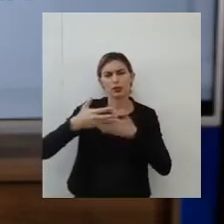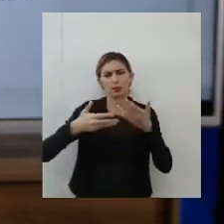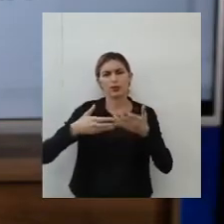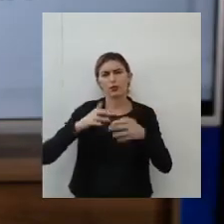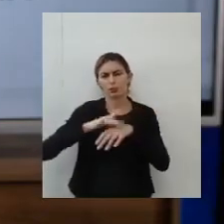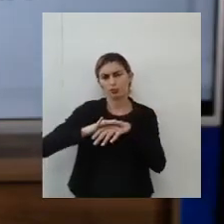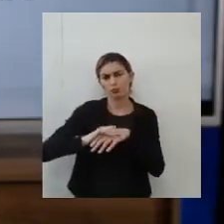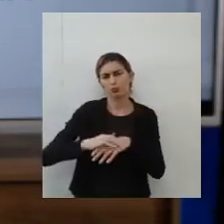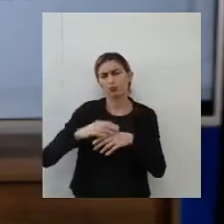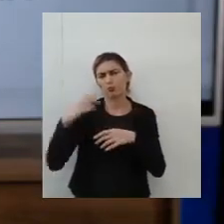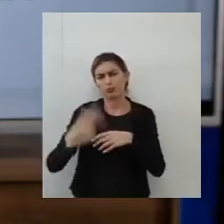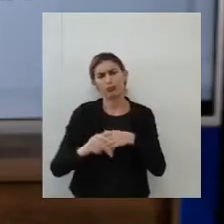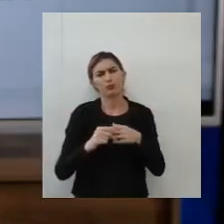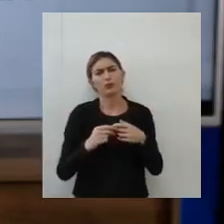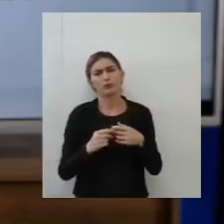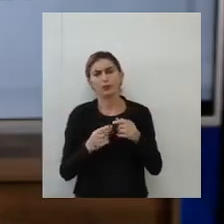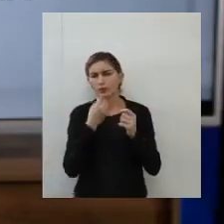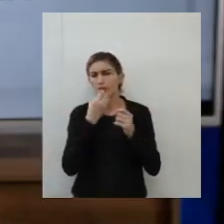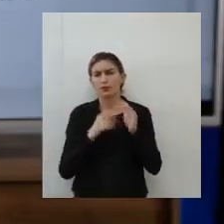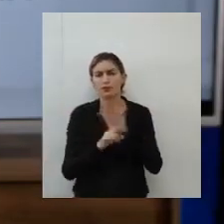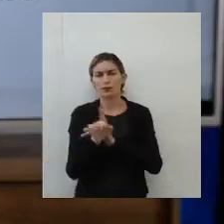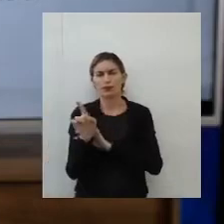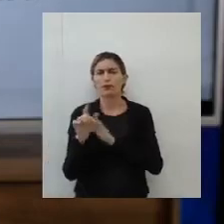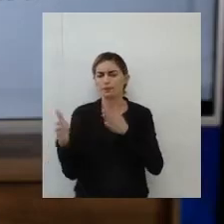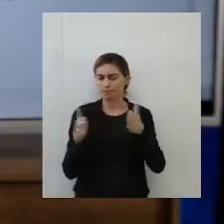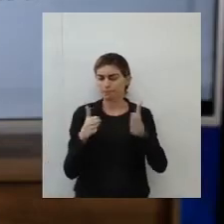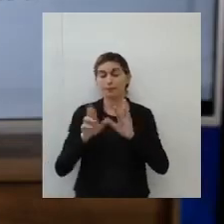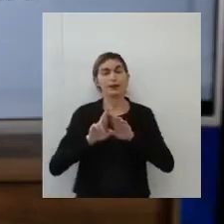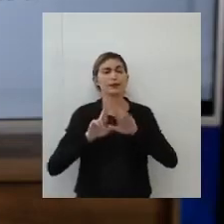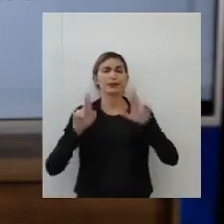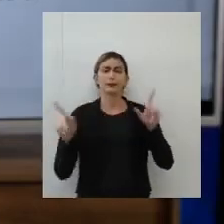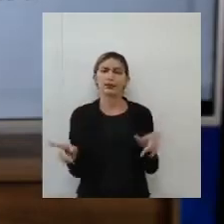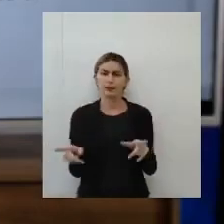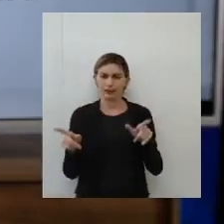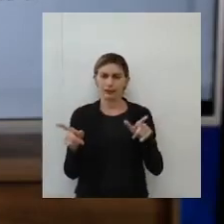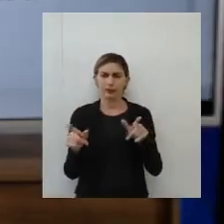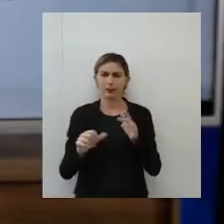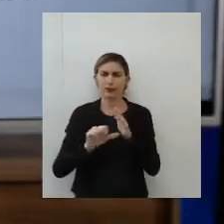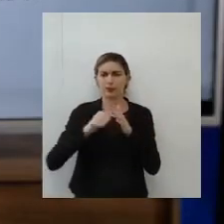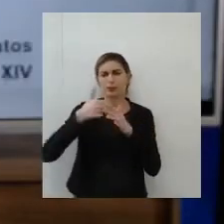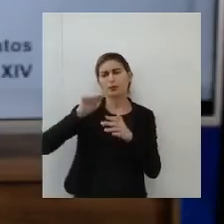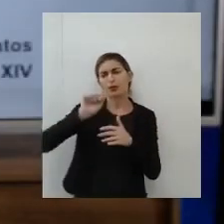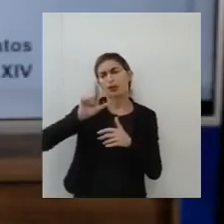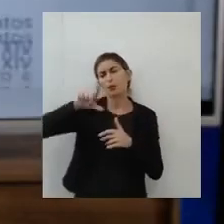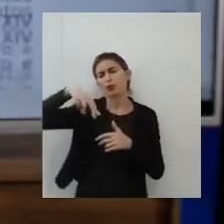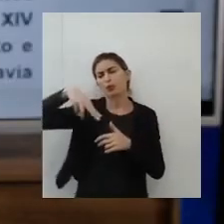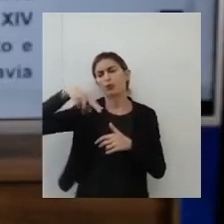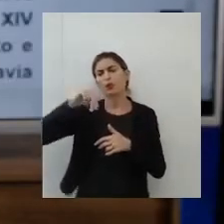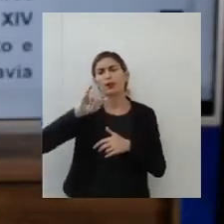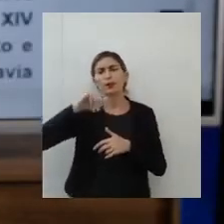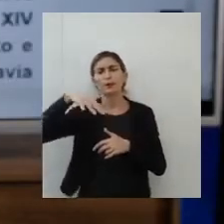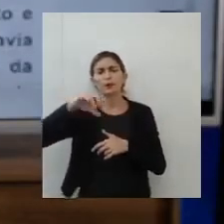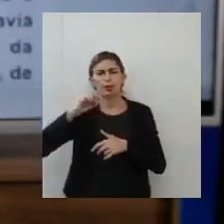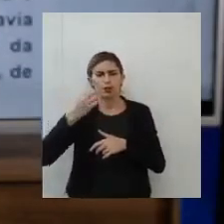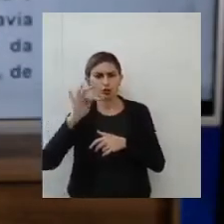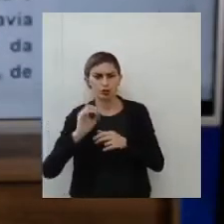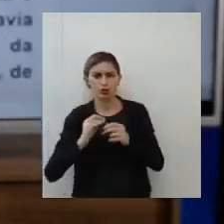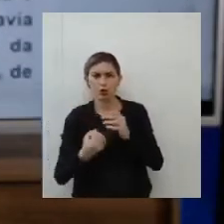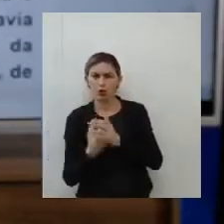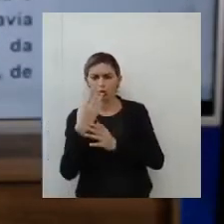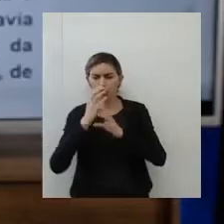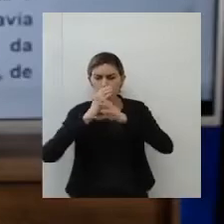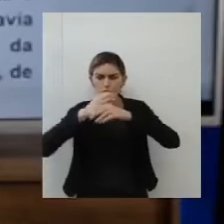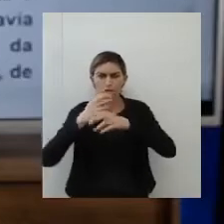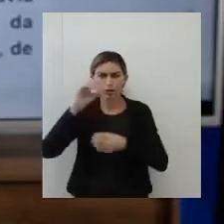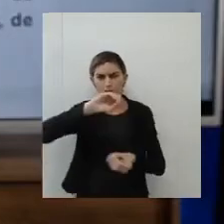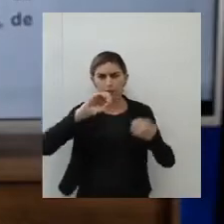peste. Boa pergunta, João. João, são épocas diferentes. Os primeiros alquimistas, que mais tarde vão dar origem aos químicos, um forte